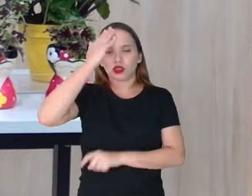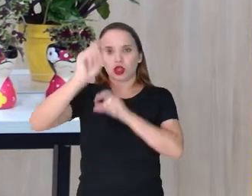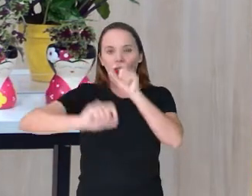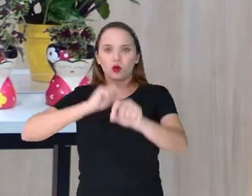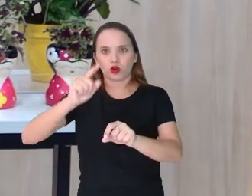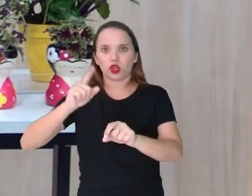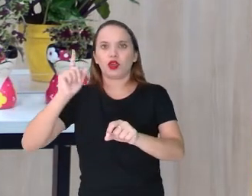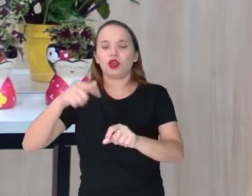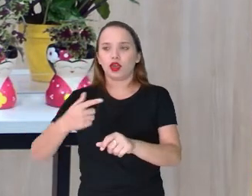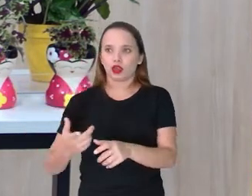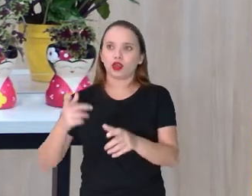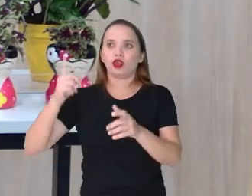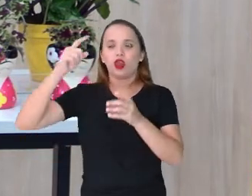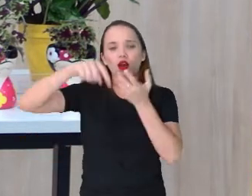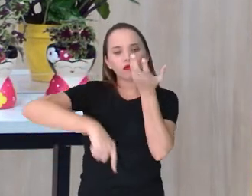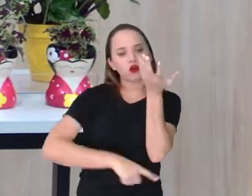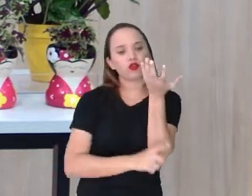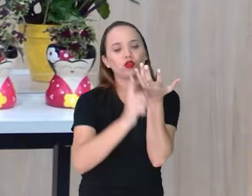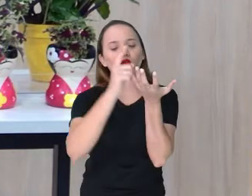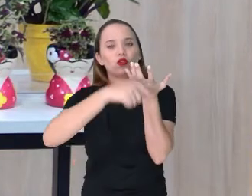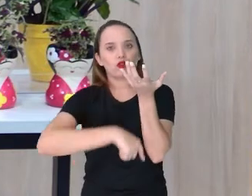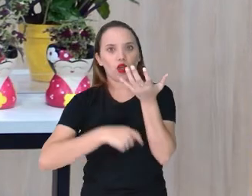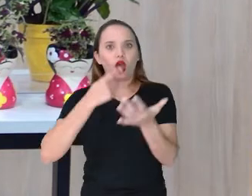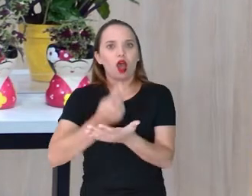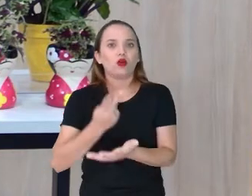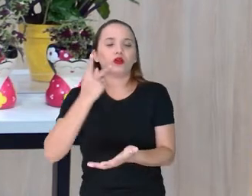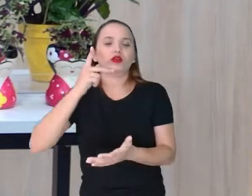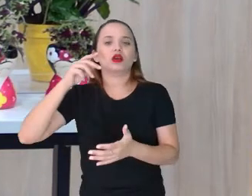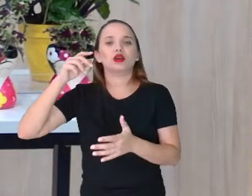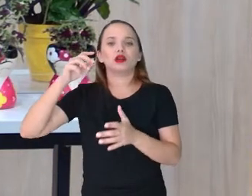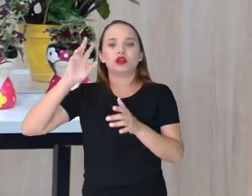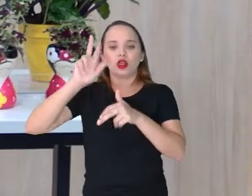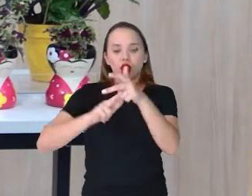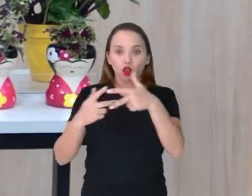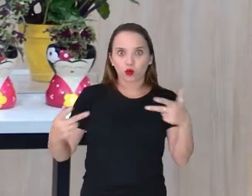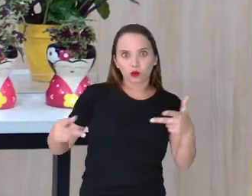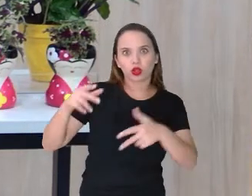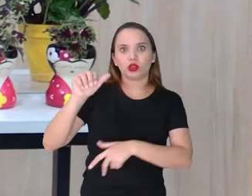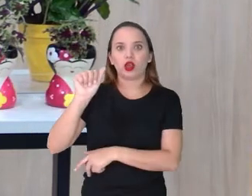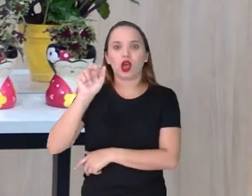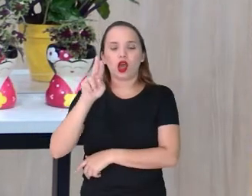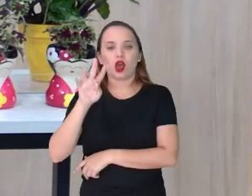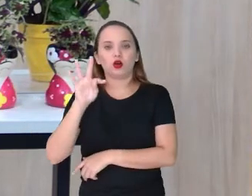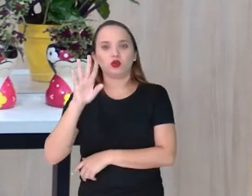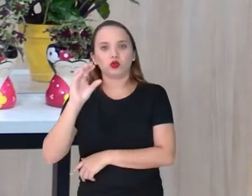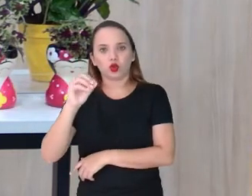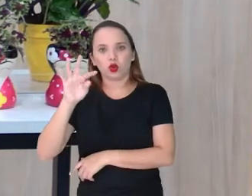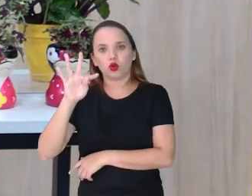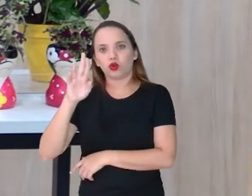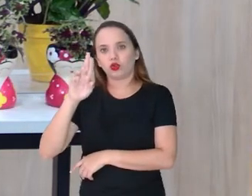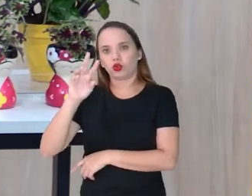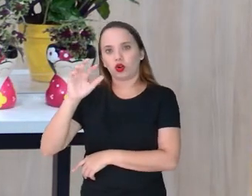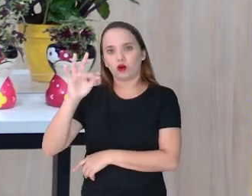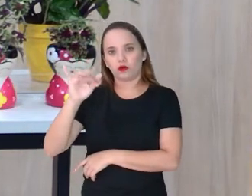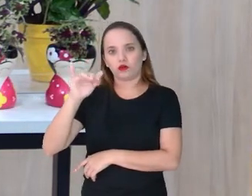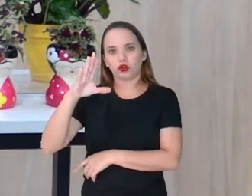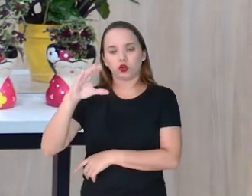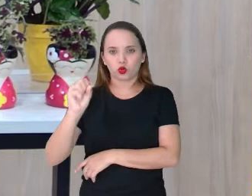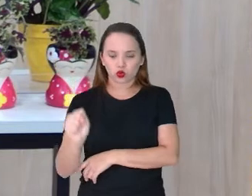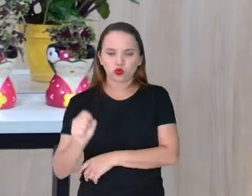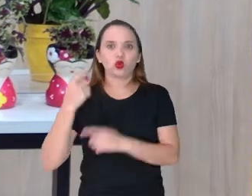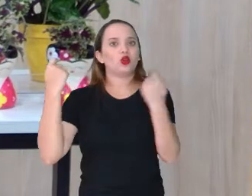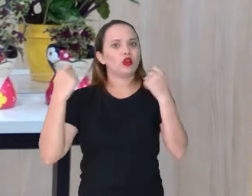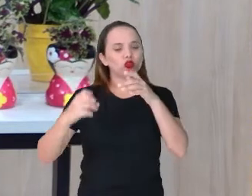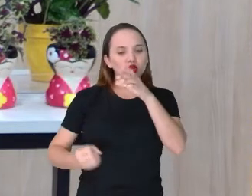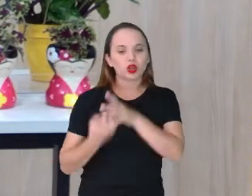fotossíntese ocorre nos seres autotróficos, né, que eles produzem o seu próprio alimento, então eles precisam de luz solar,